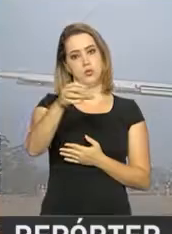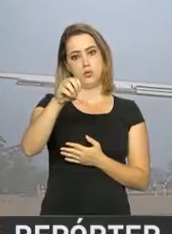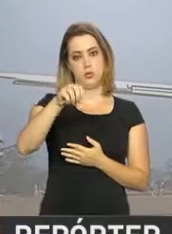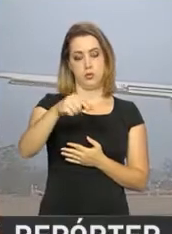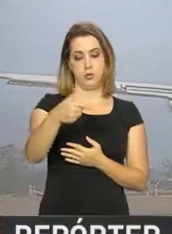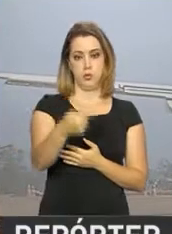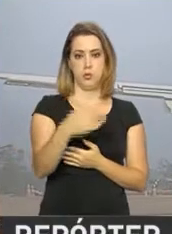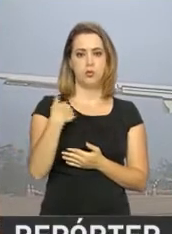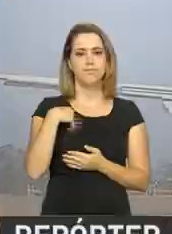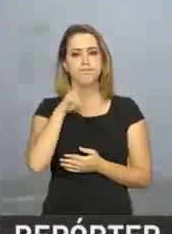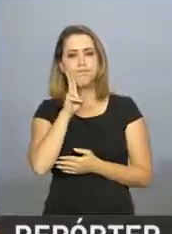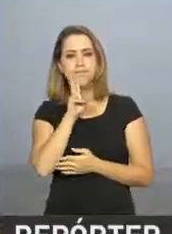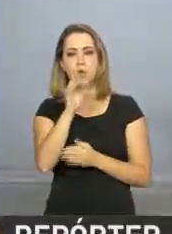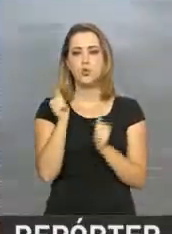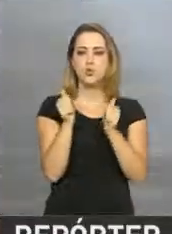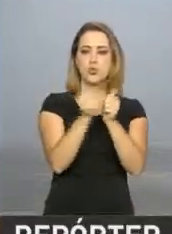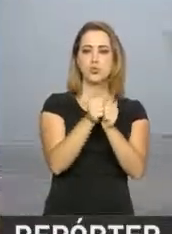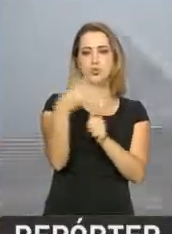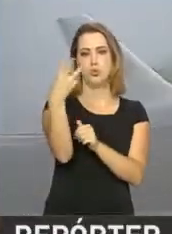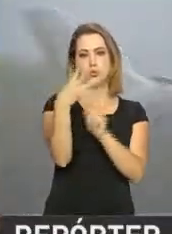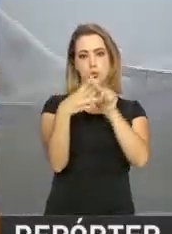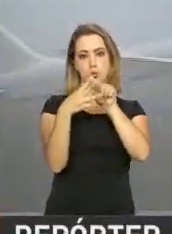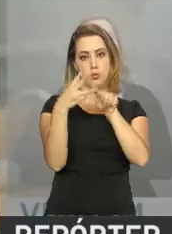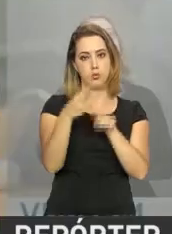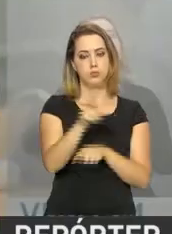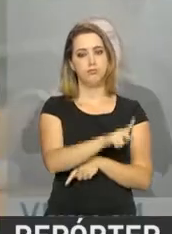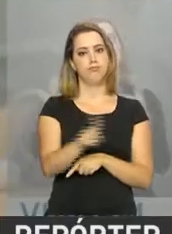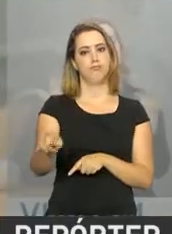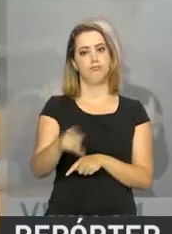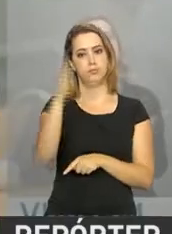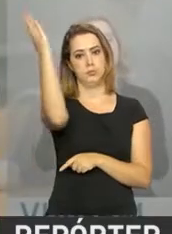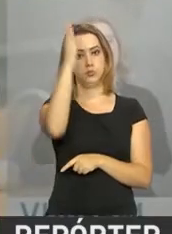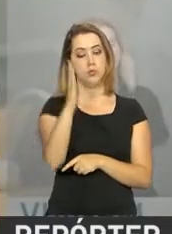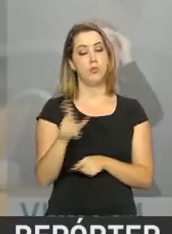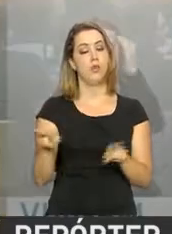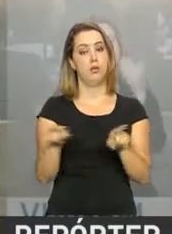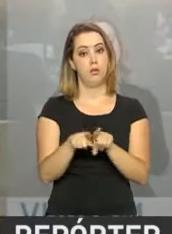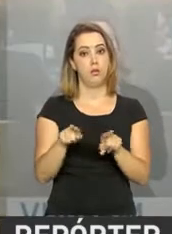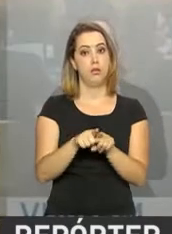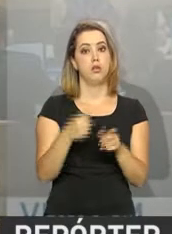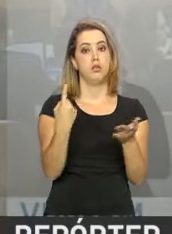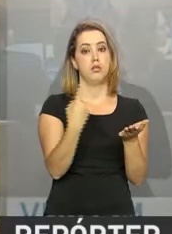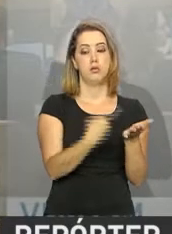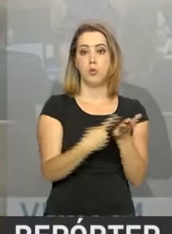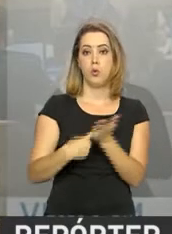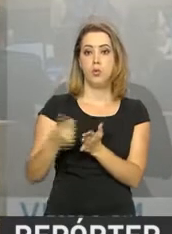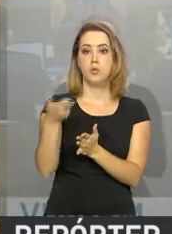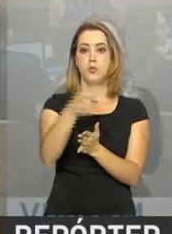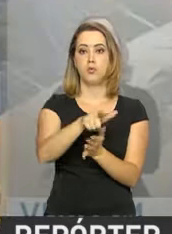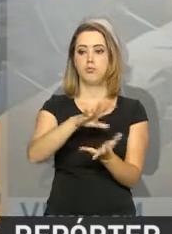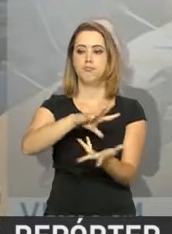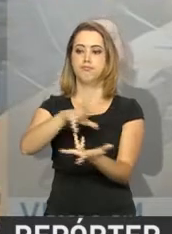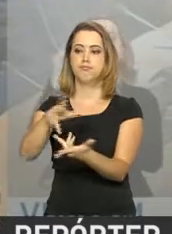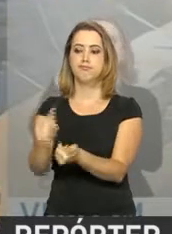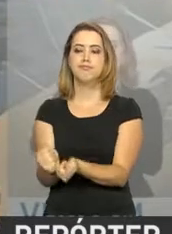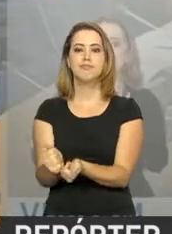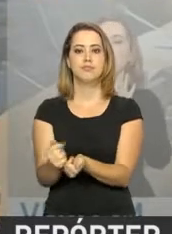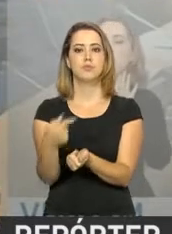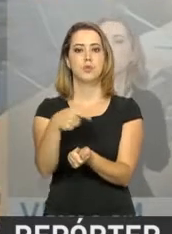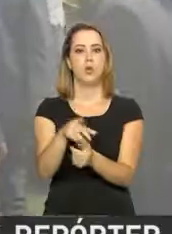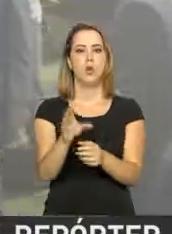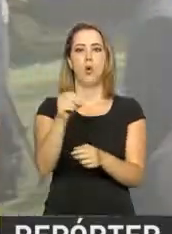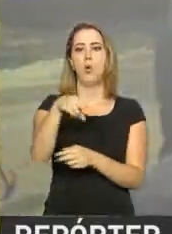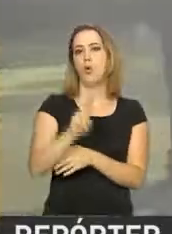três presidentes da república em todos os momentos inclusive em agendas internacionais como as assembleias das nações